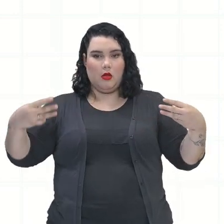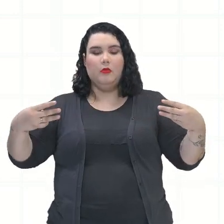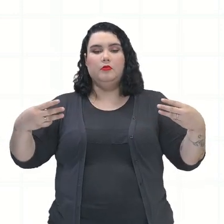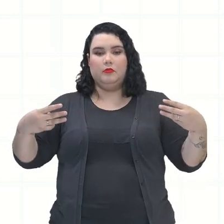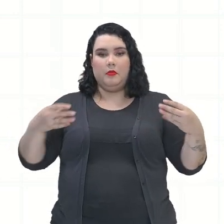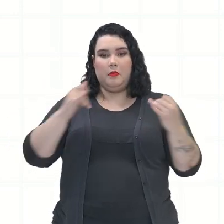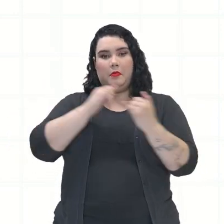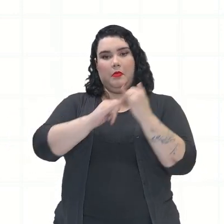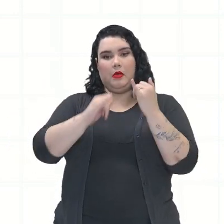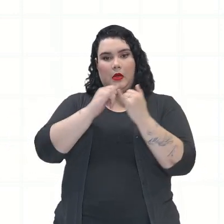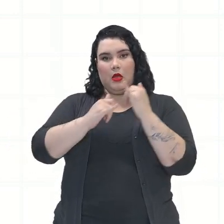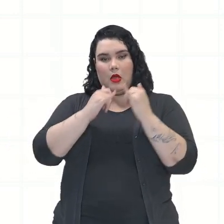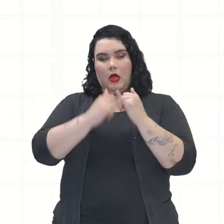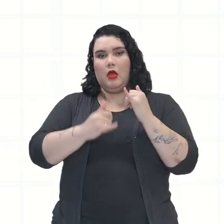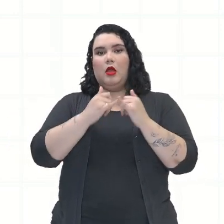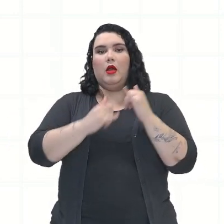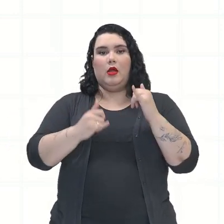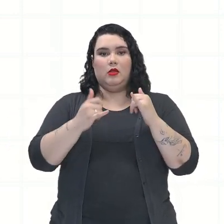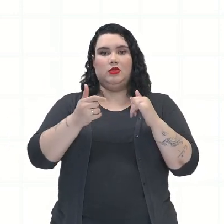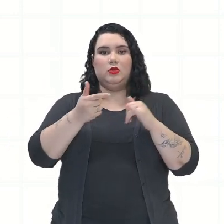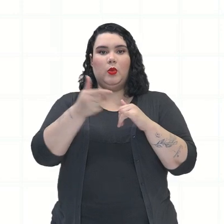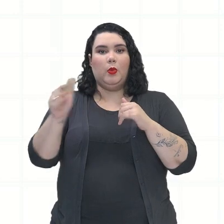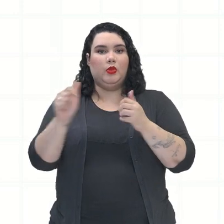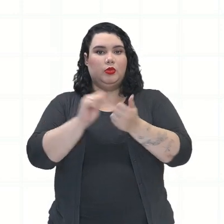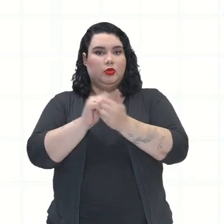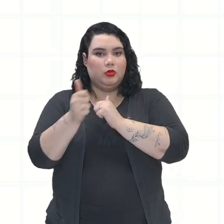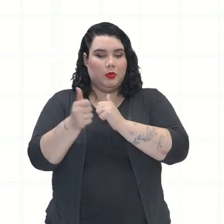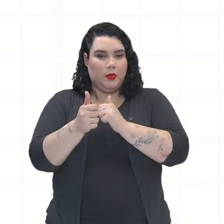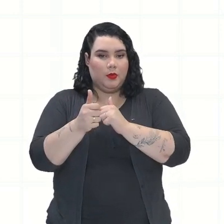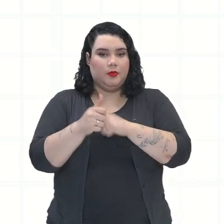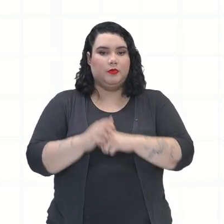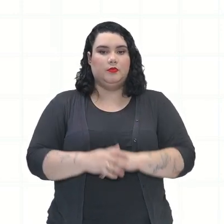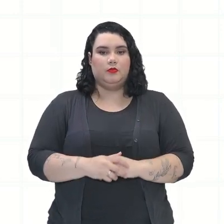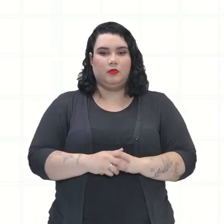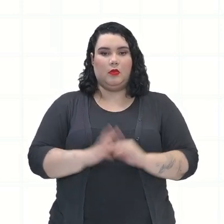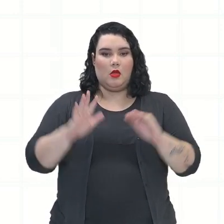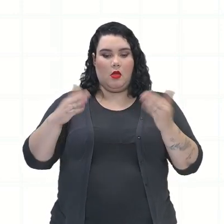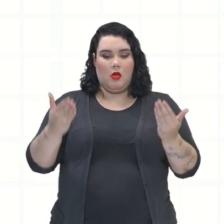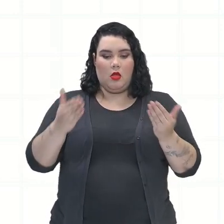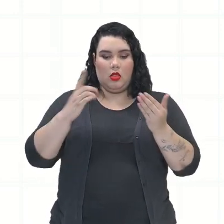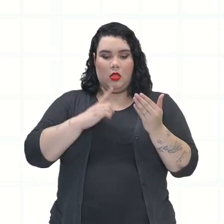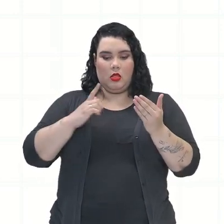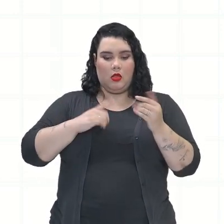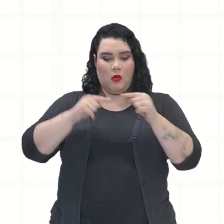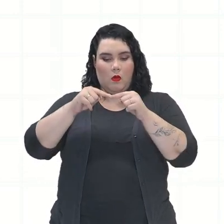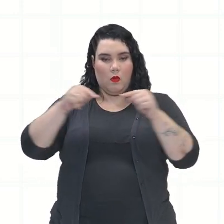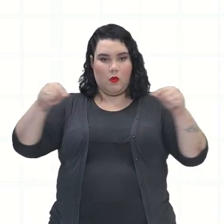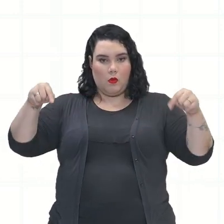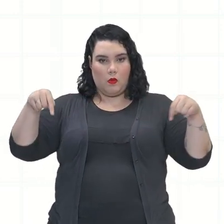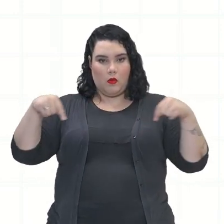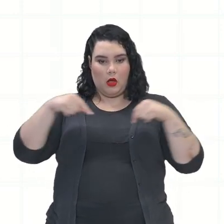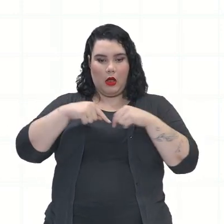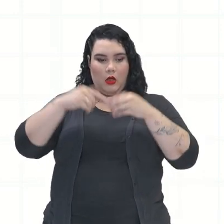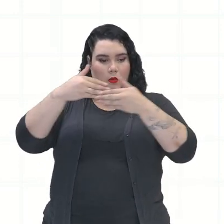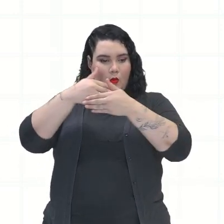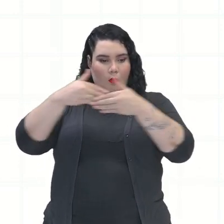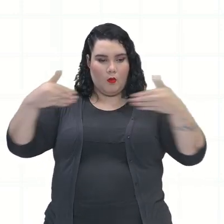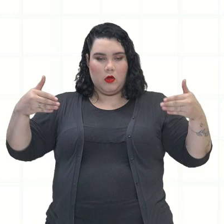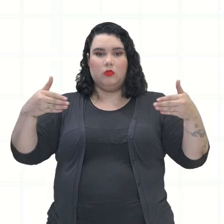muito parecida com a do tênis de quadra e que ela preenche toda a metade aqui da quadra, certo?